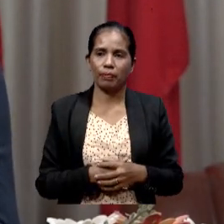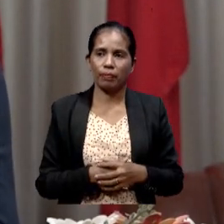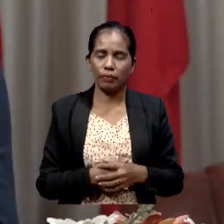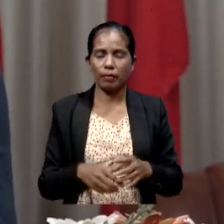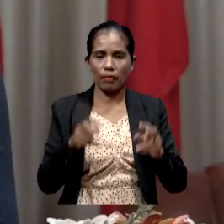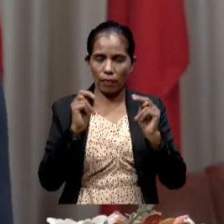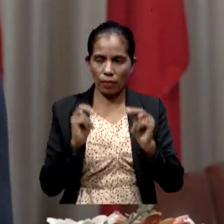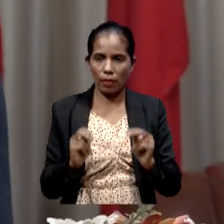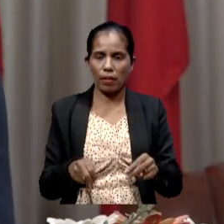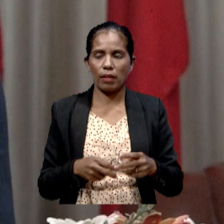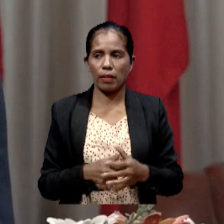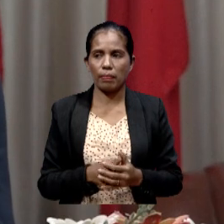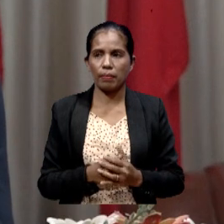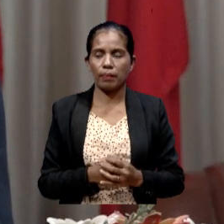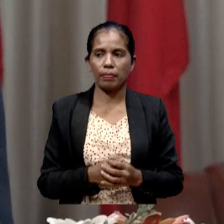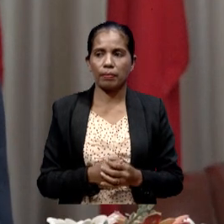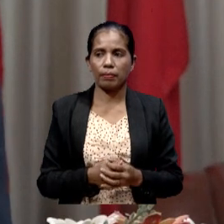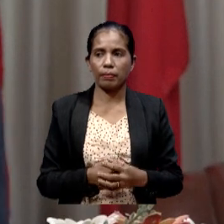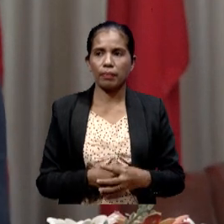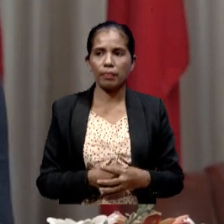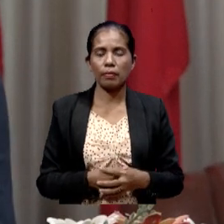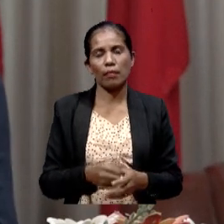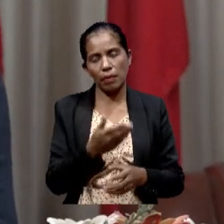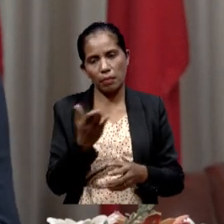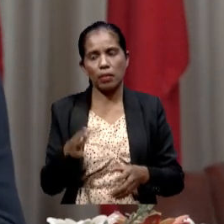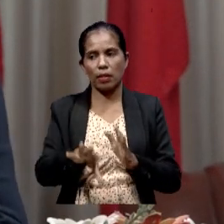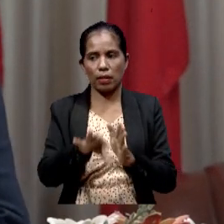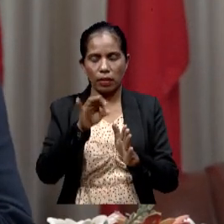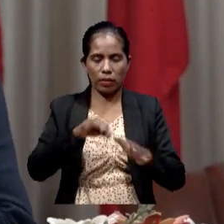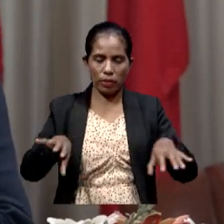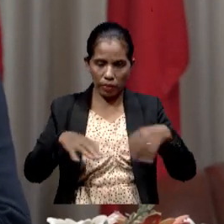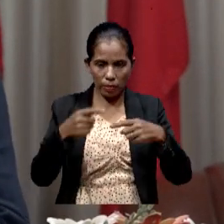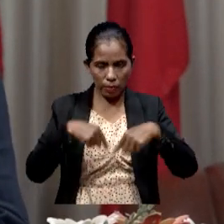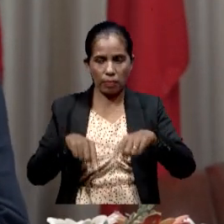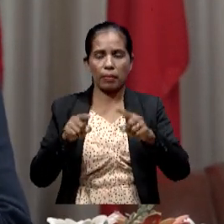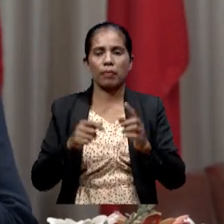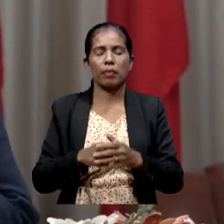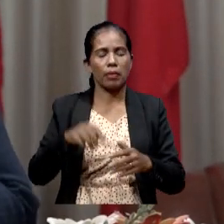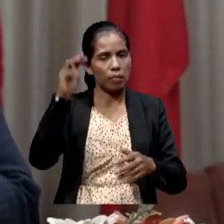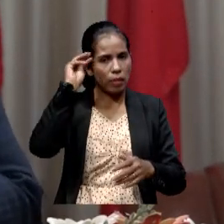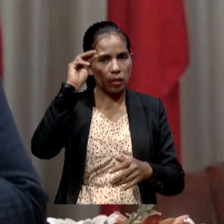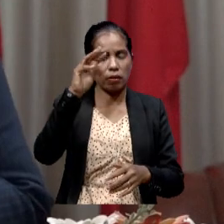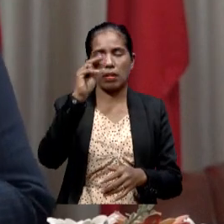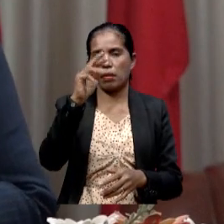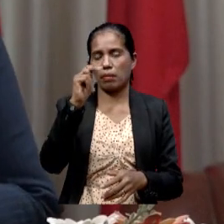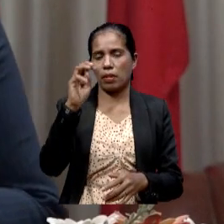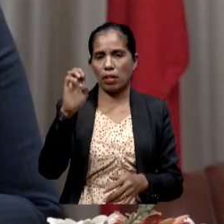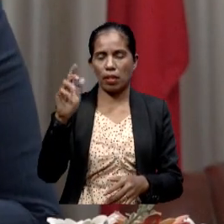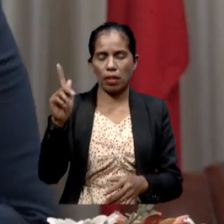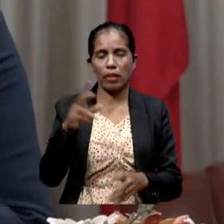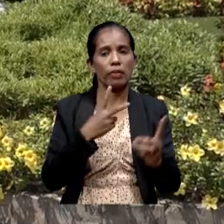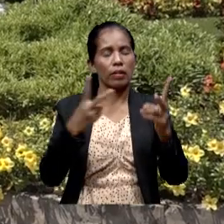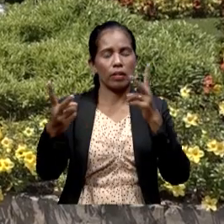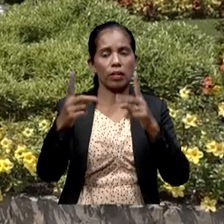tem que garante que até imi retan ona serviço mesmo ba. Ministro de Negócios Estrangeiros no Cooperação halau visita ku aja